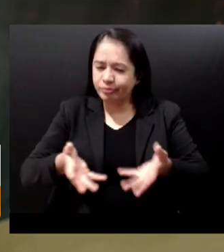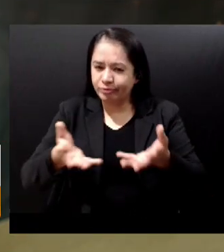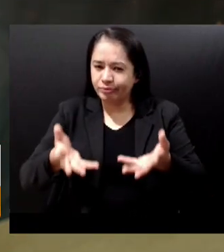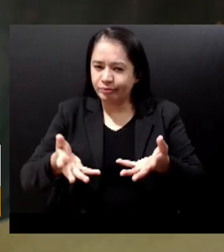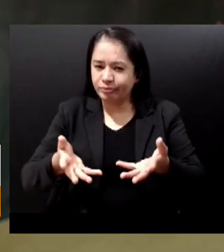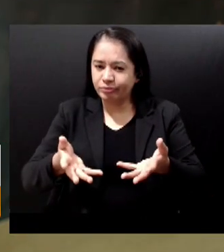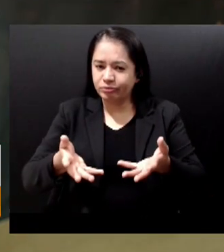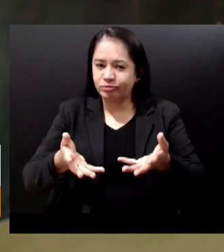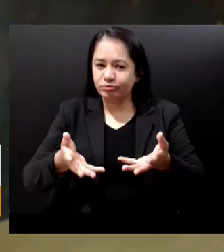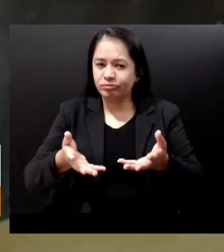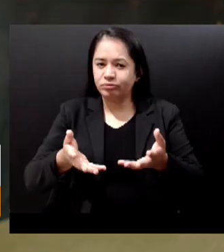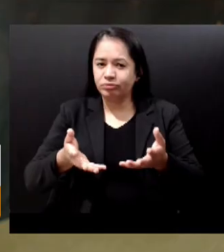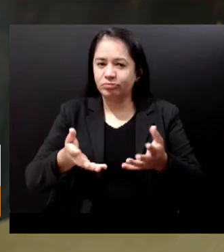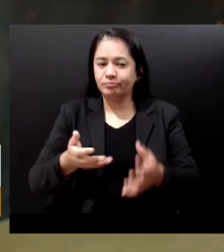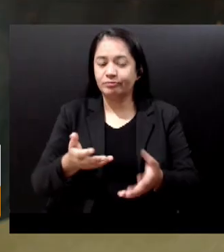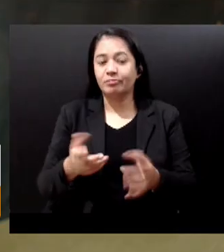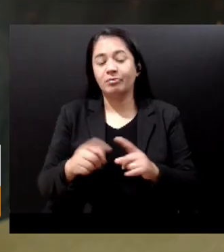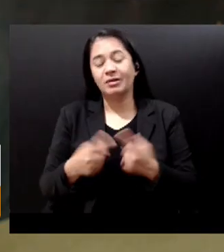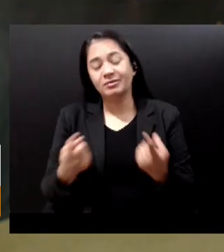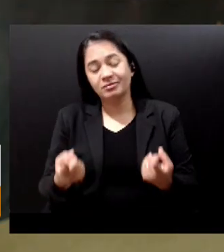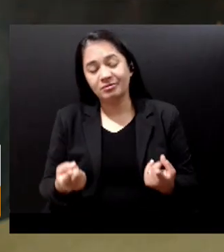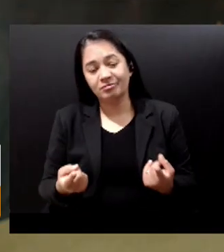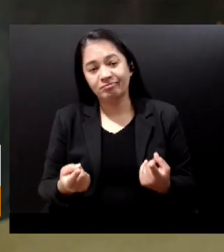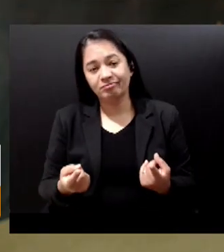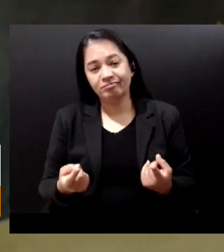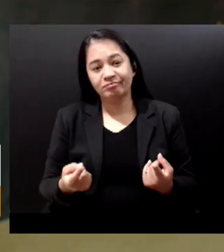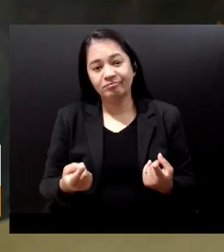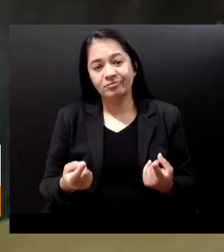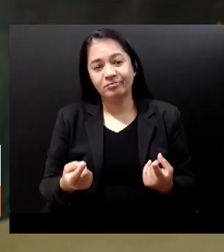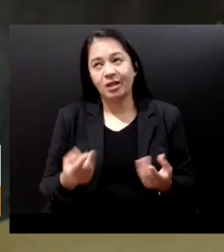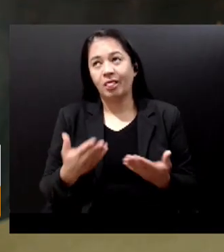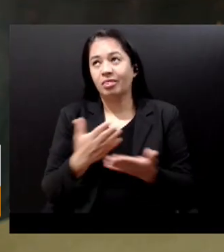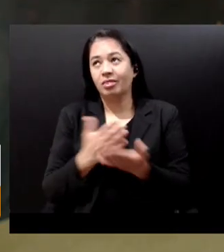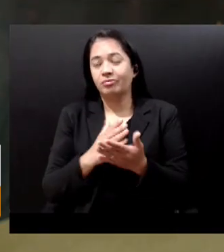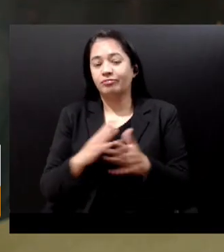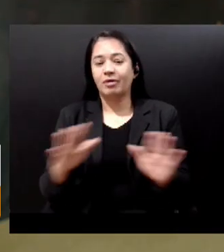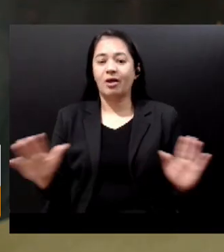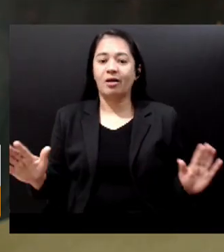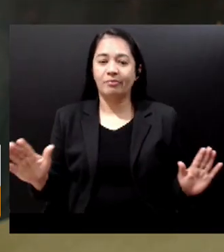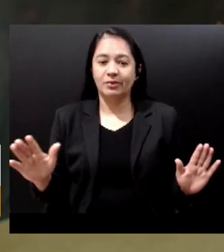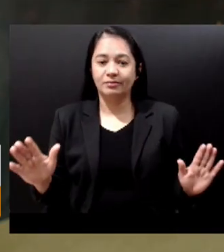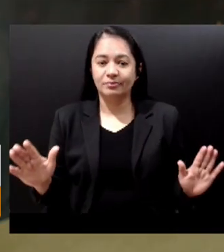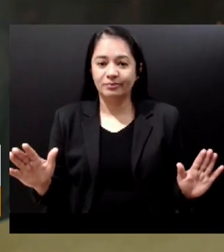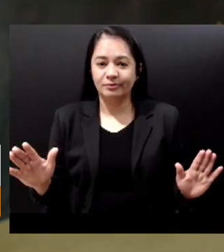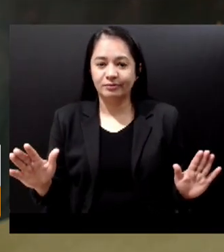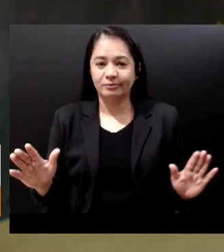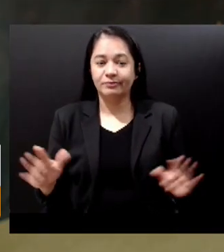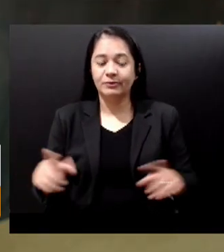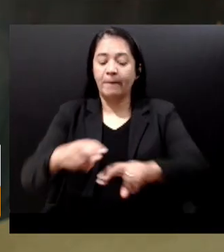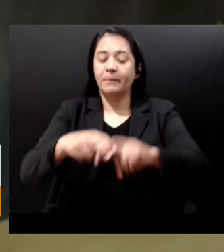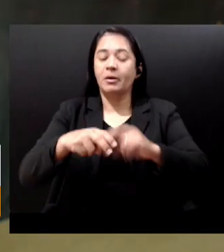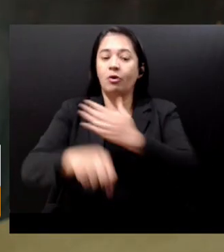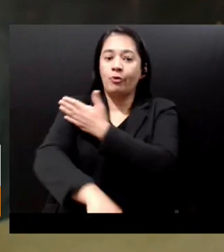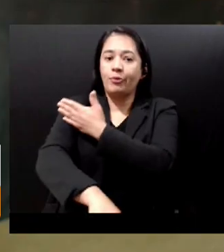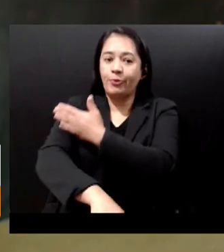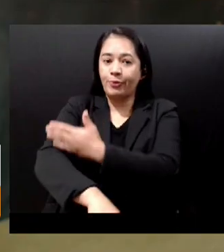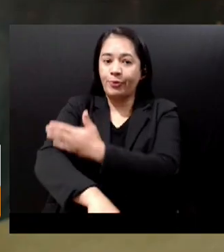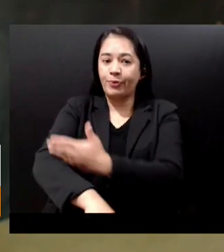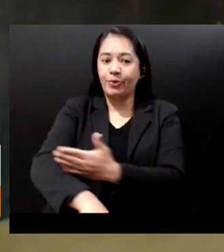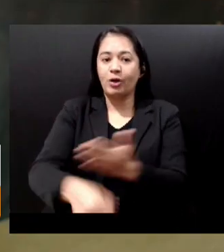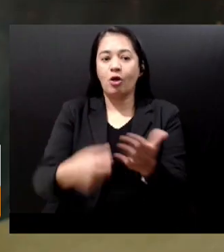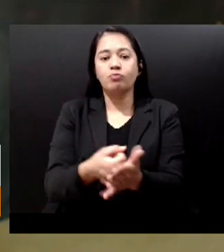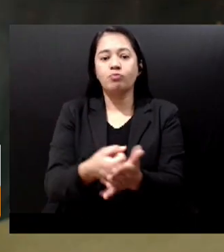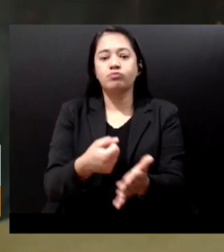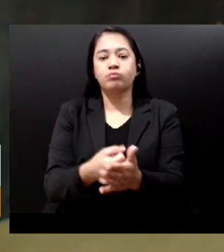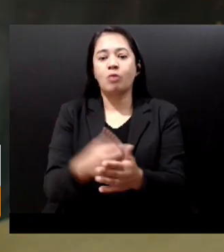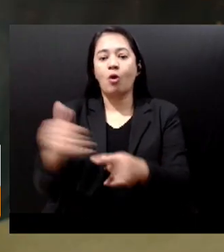conscientemente, né? Mas aí, de repente, puf, não está mais motivado. Aí a disciplina vem como uma ferramenta fundamental para a gente alcançar